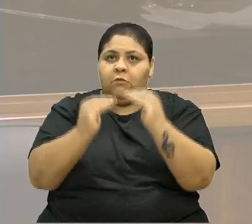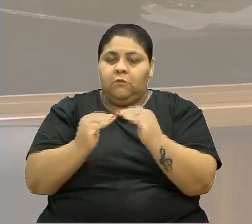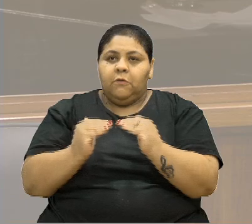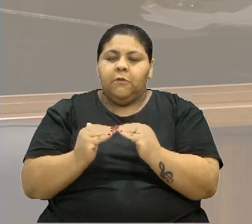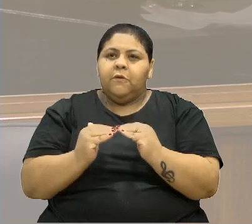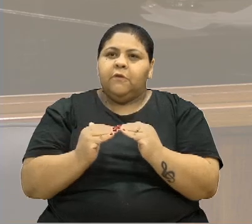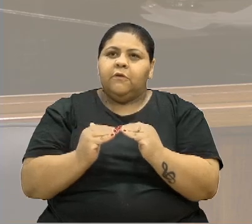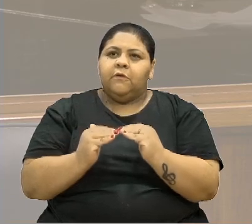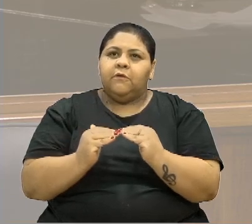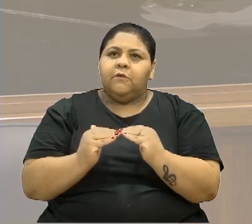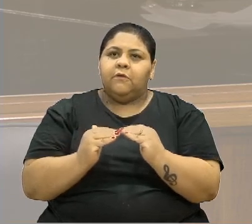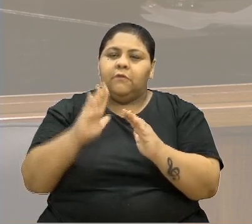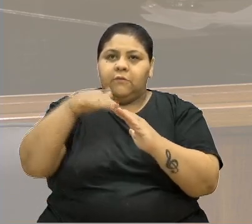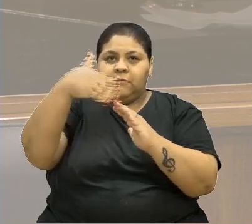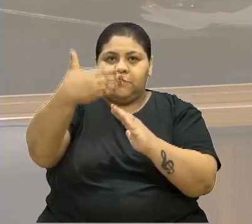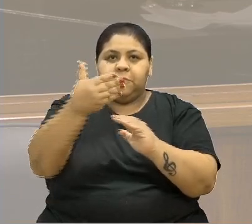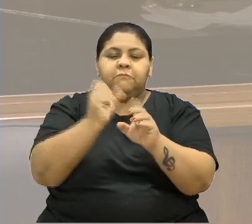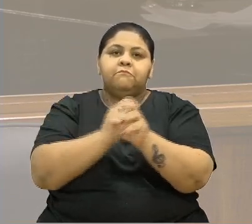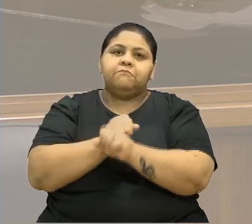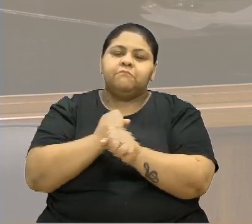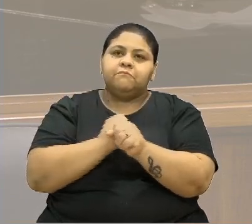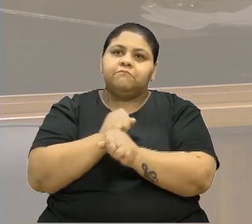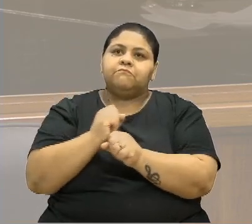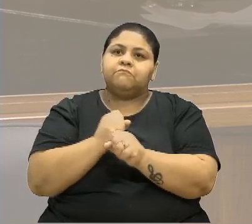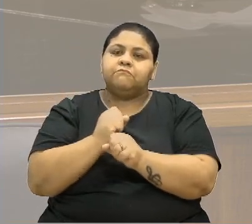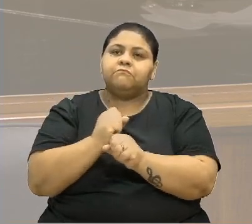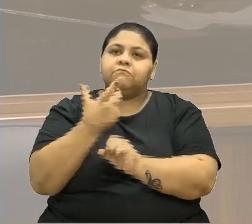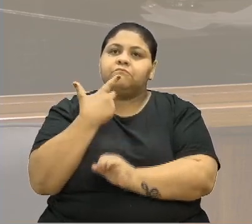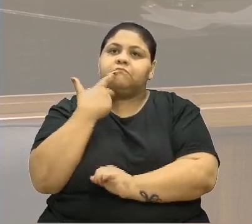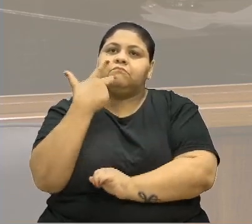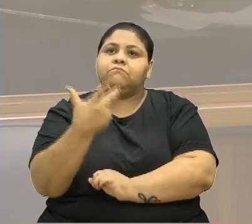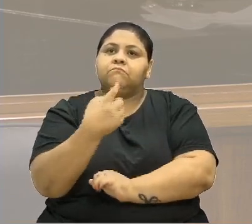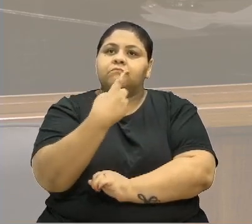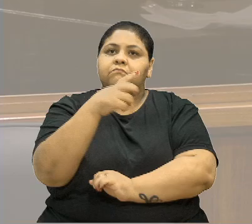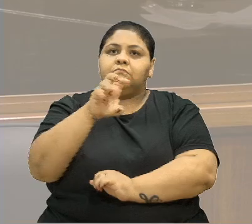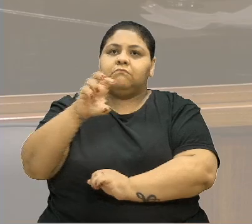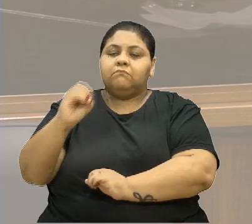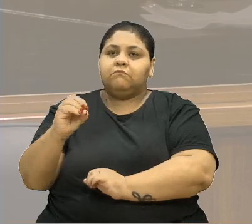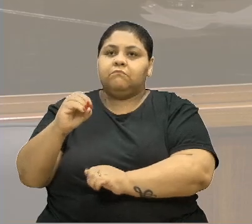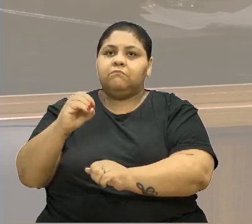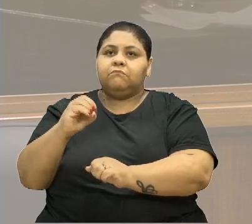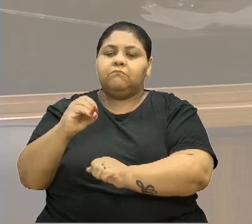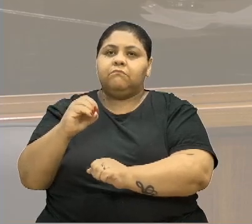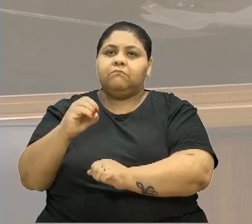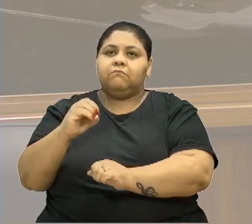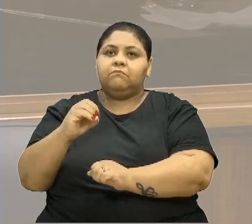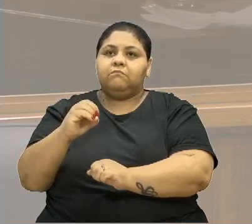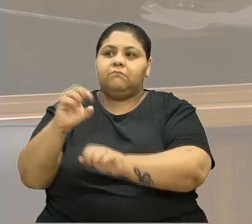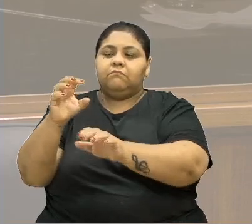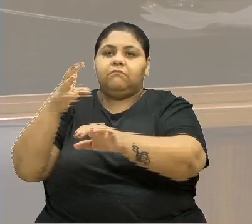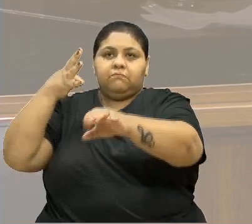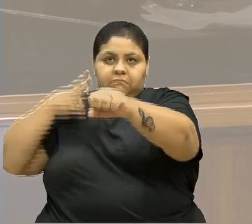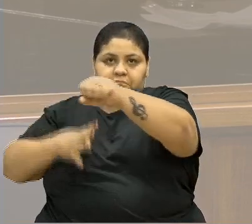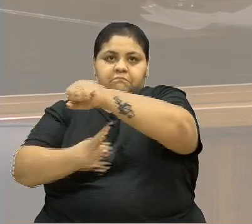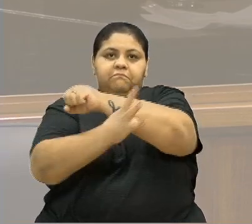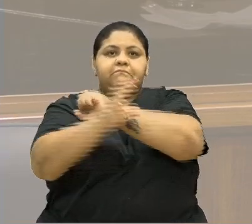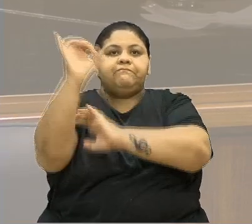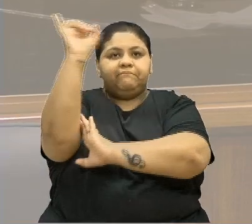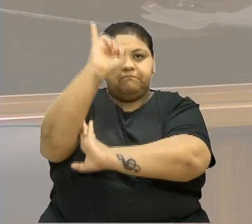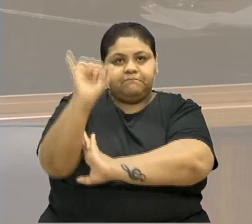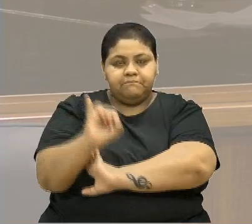efeméride do próximo ano, em que se destacam os 150 anos da colonização da imigração